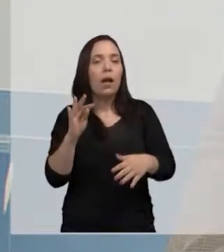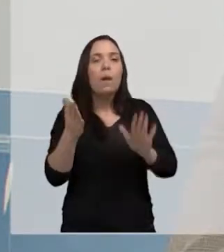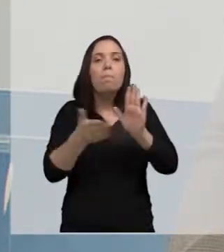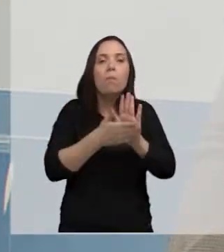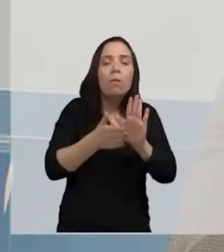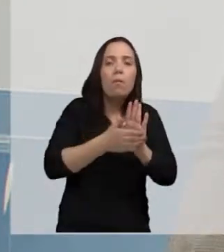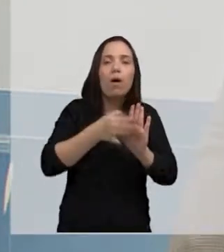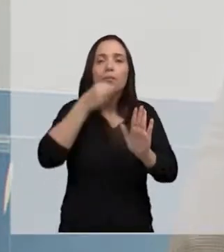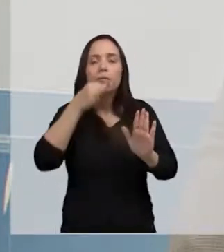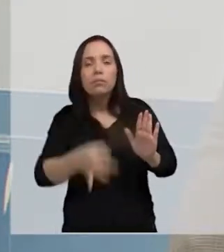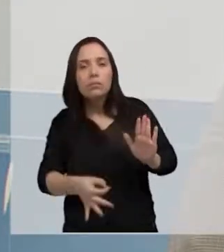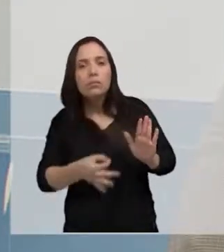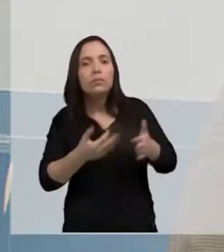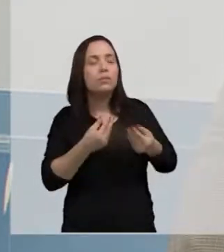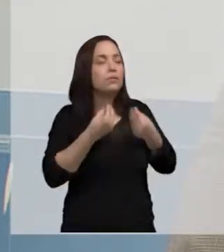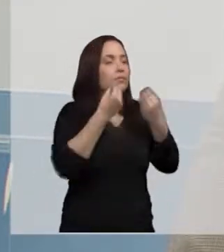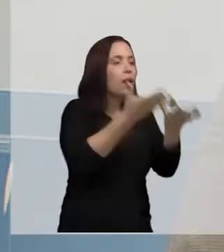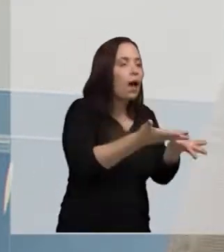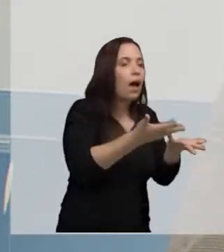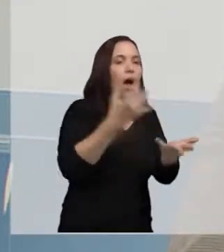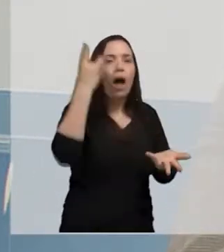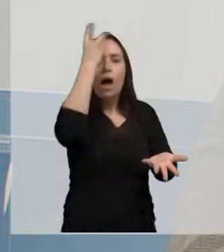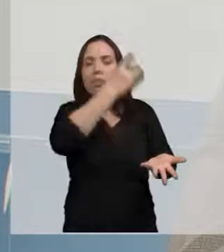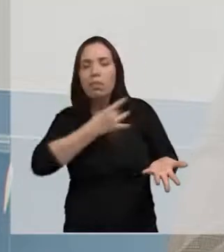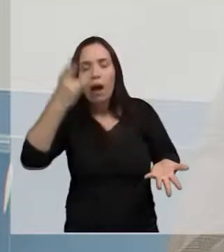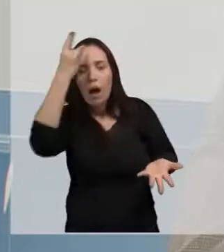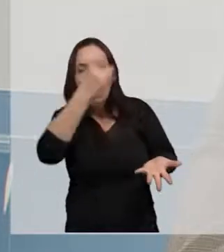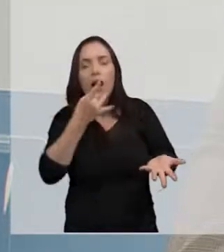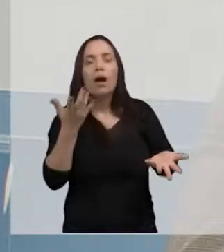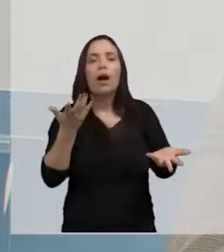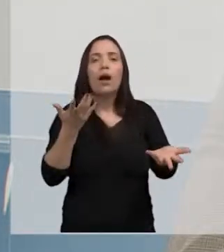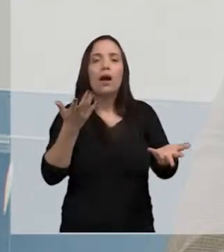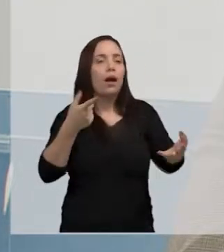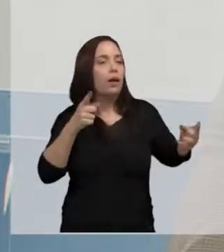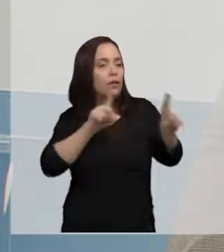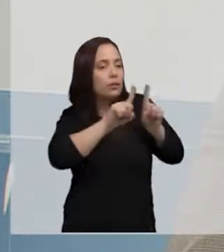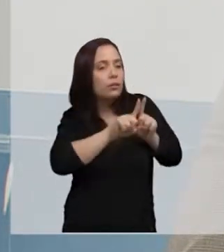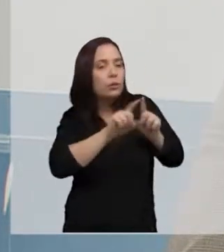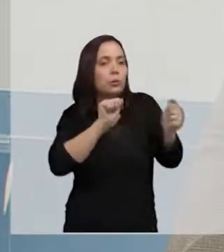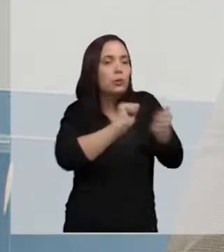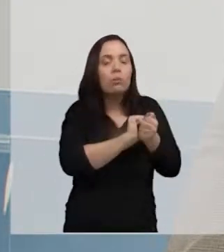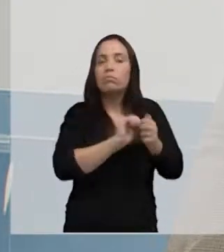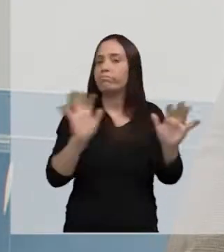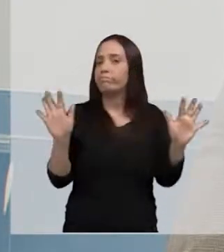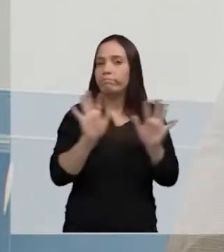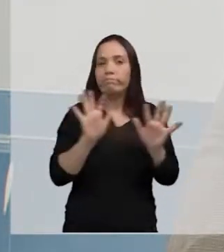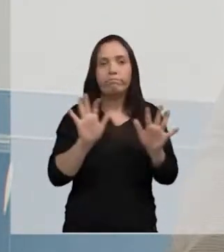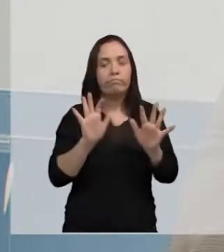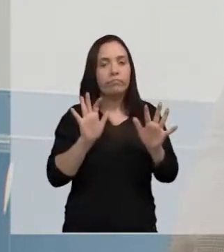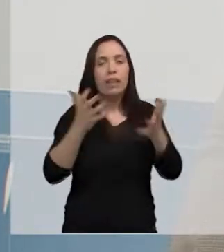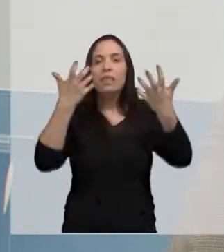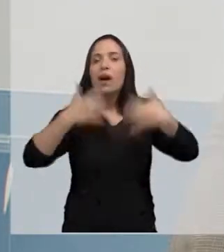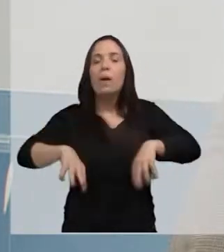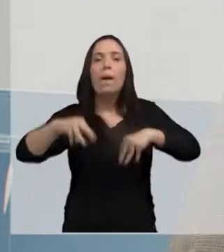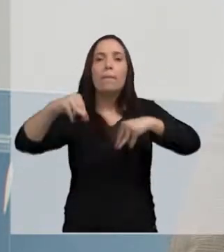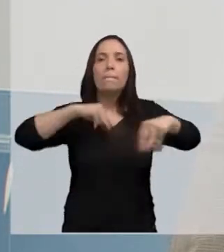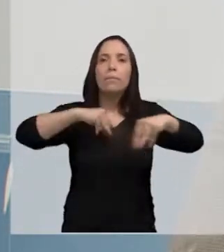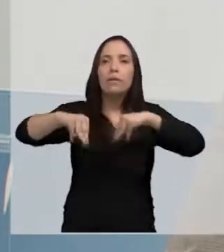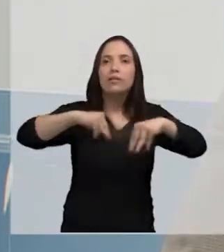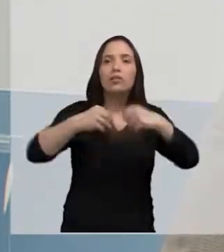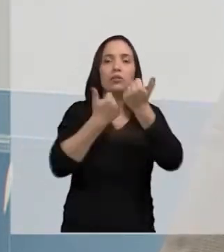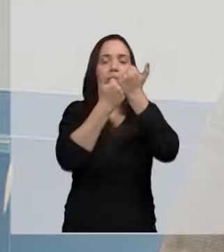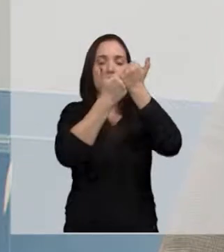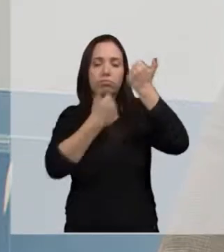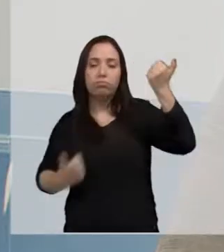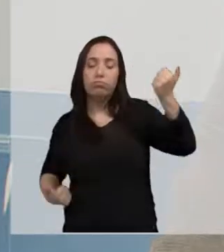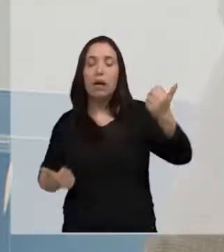PDT não vai participar da campanha do Haddad e não irá dar nenhuma sugestão, nem quer cargo nenhum, nem na campanha,